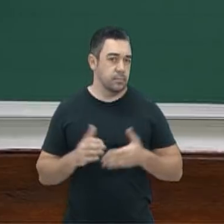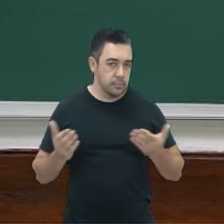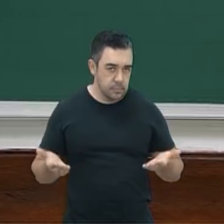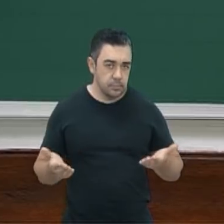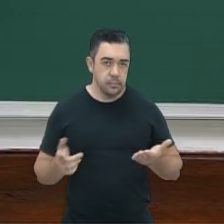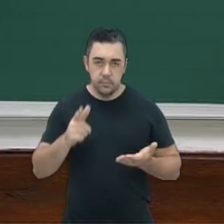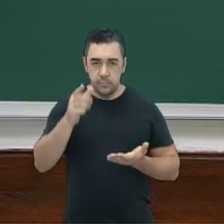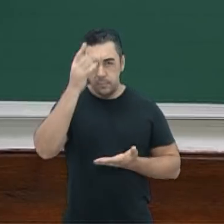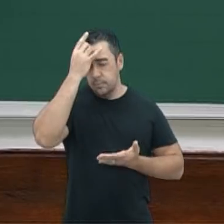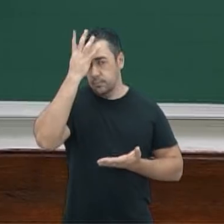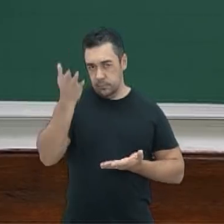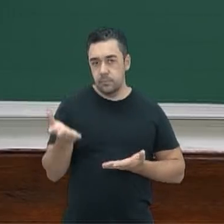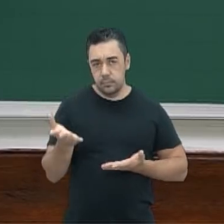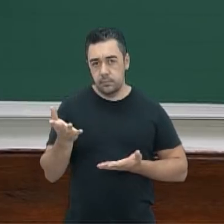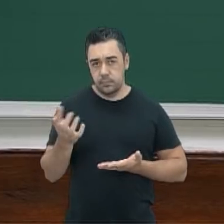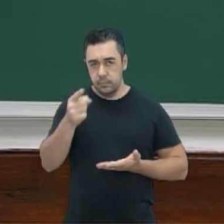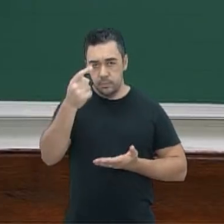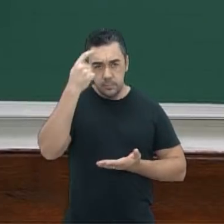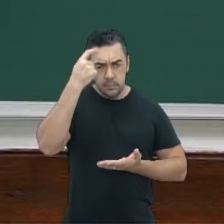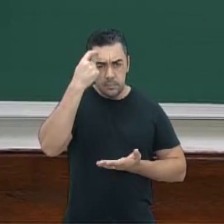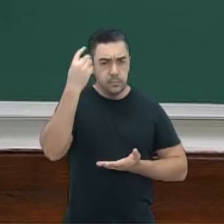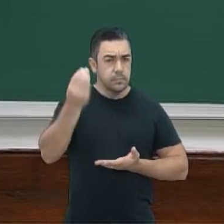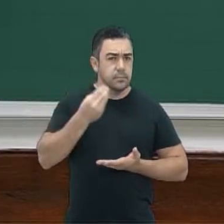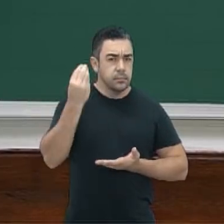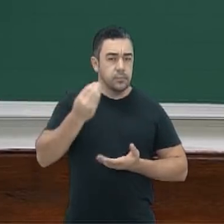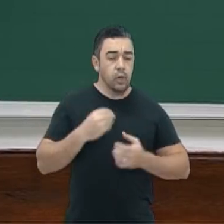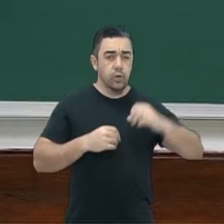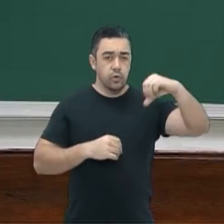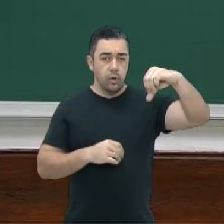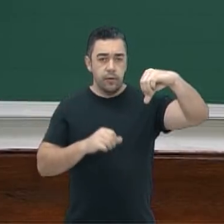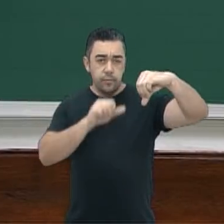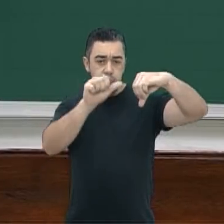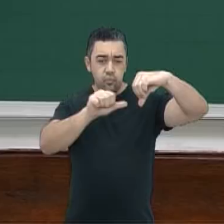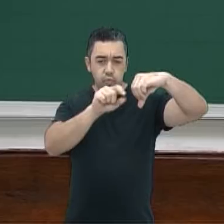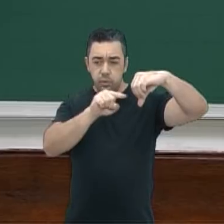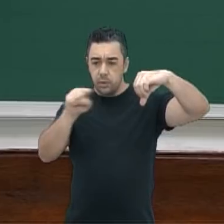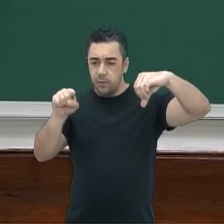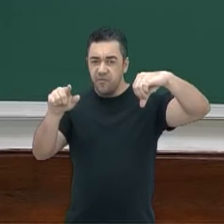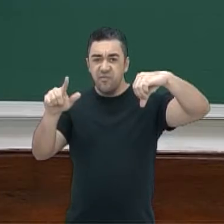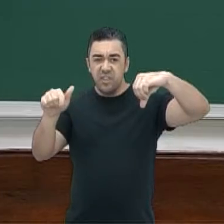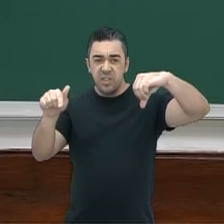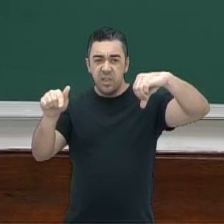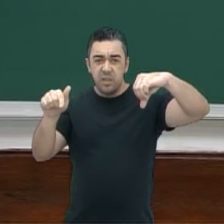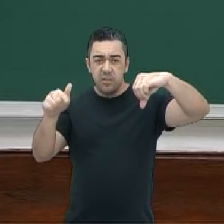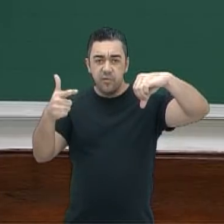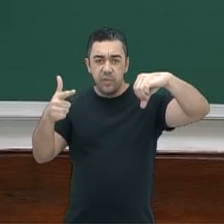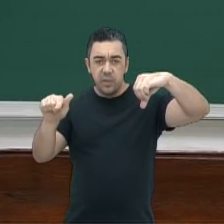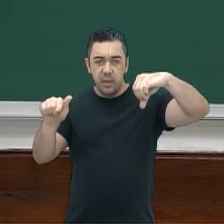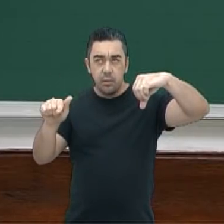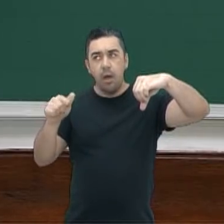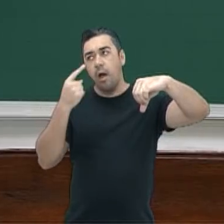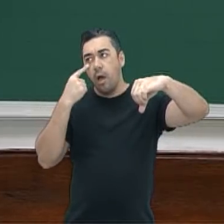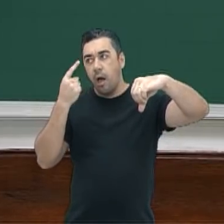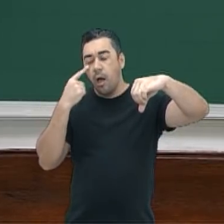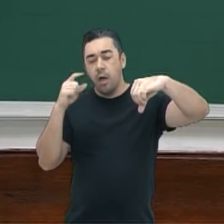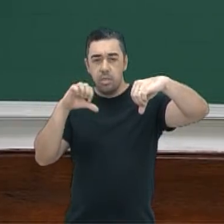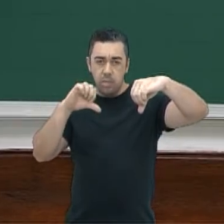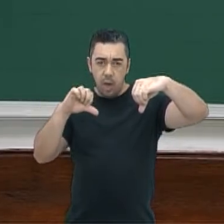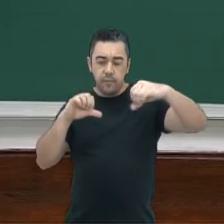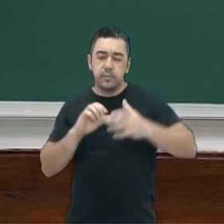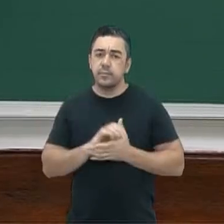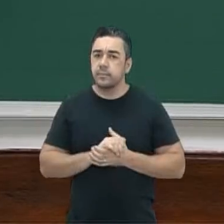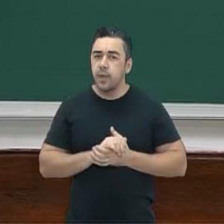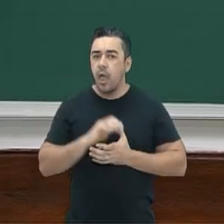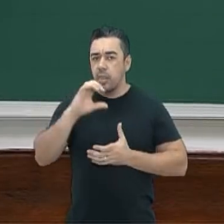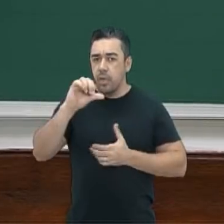E aí? Facinho, né? Pensar, como é que o 9 vira 27? Ai, professora, é só eu olhar na tabuada do 9. O